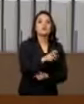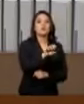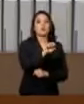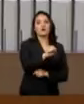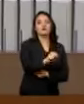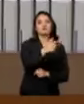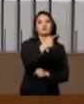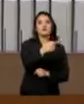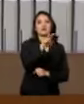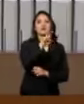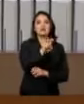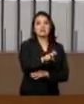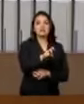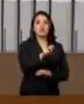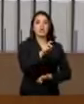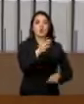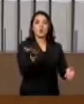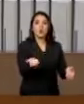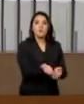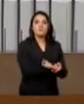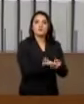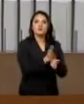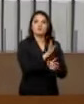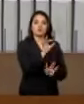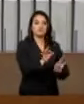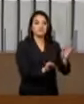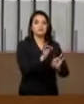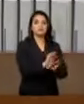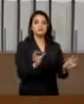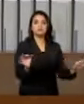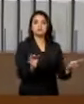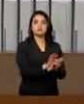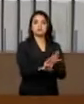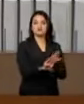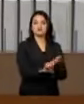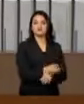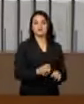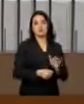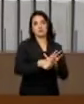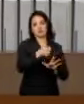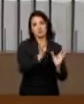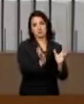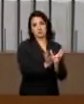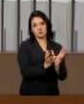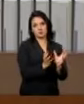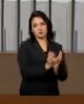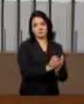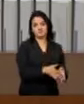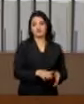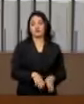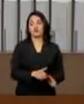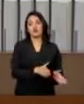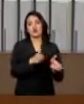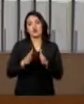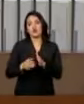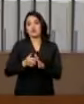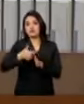5.875 casos julgados no colegiado da primeira turma. Colegiado da segunda